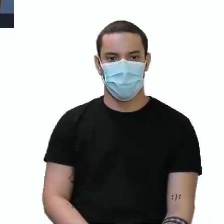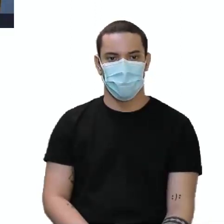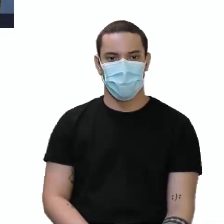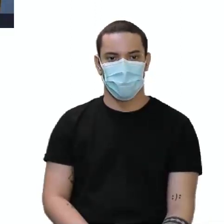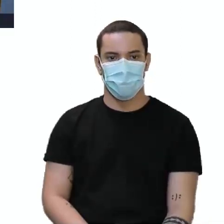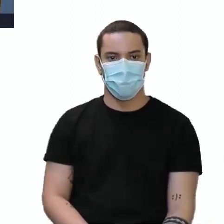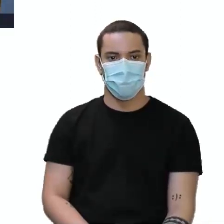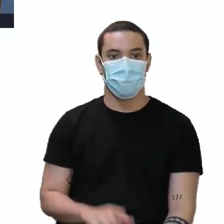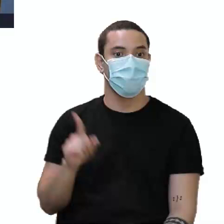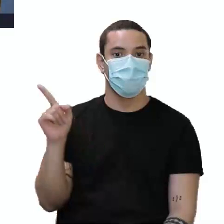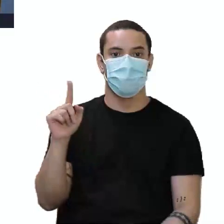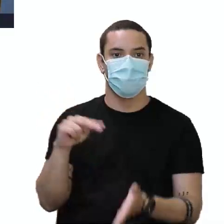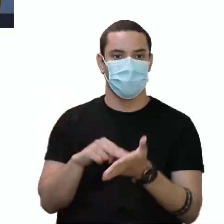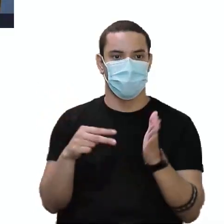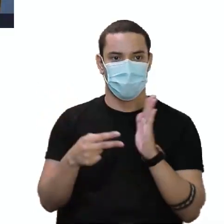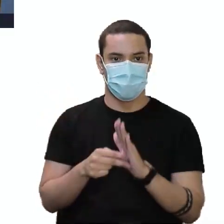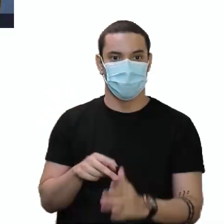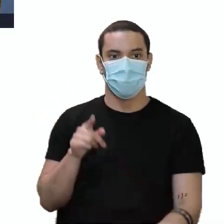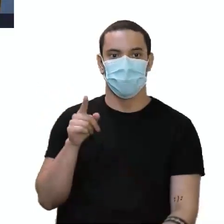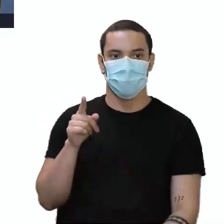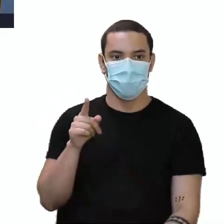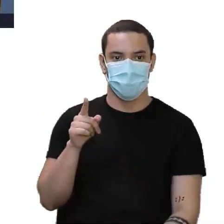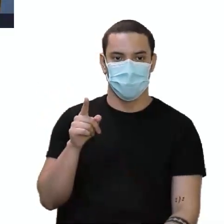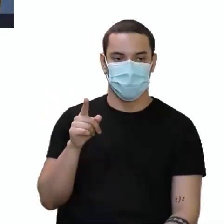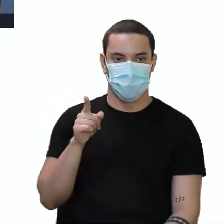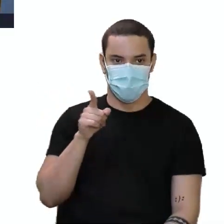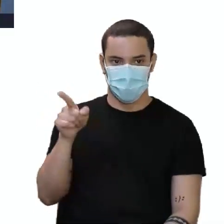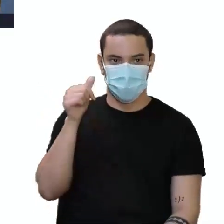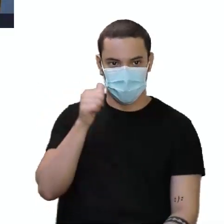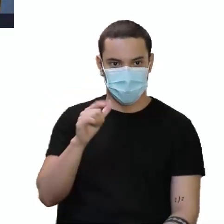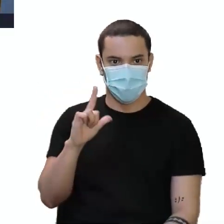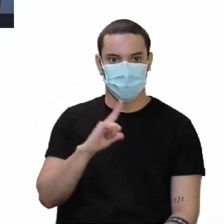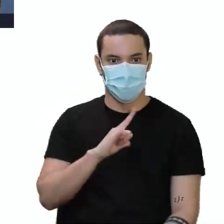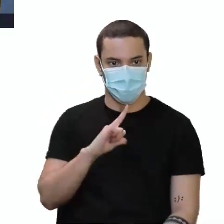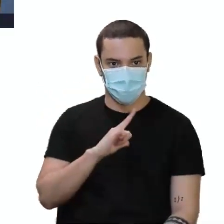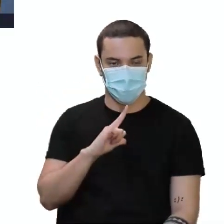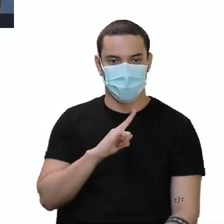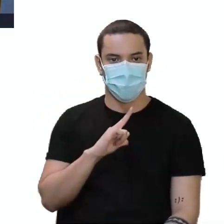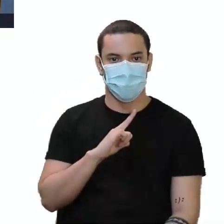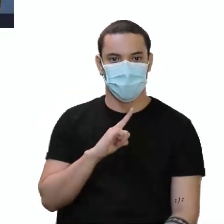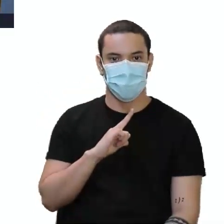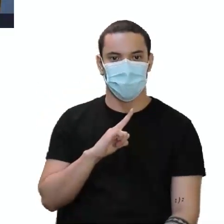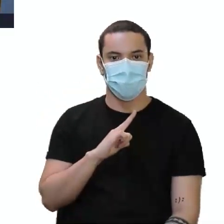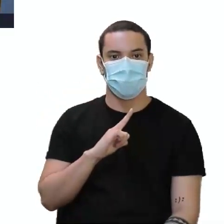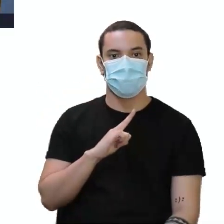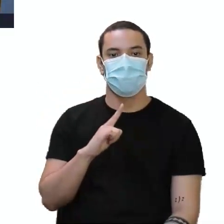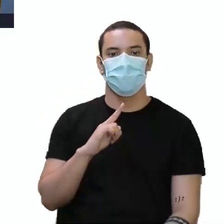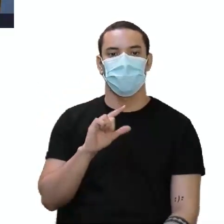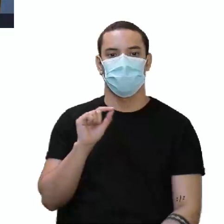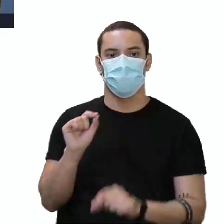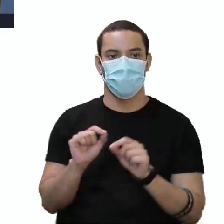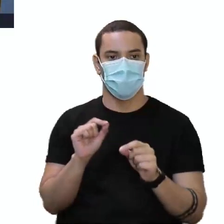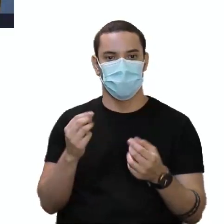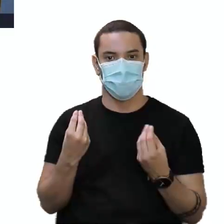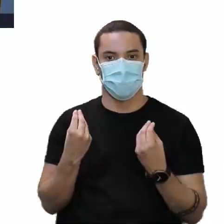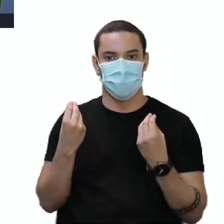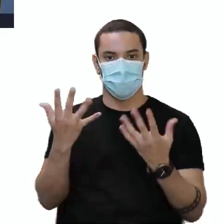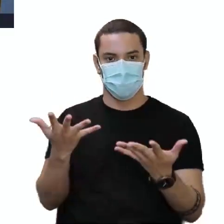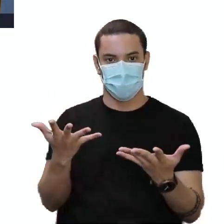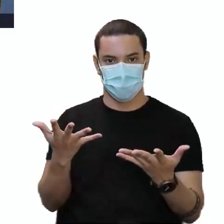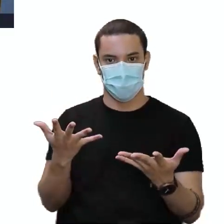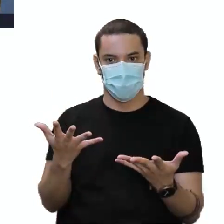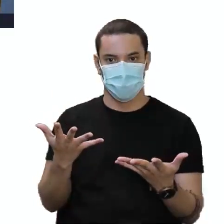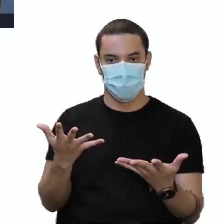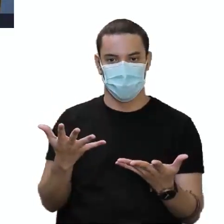suitcases. O que é isso? Ela tinha que ter... She had to give, ela tinha que entregar ao